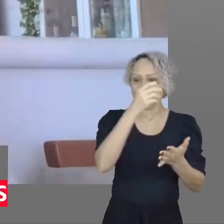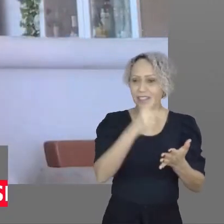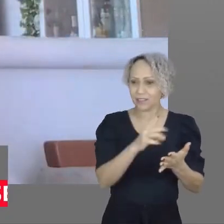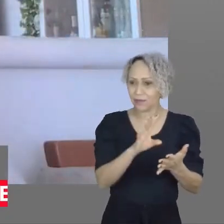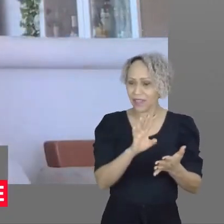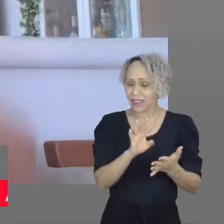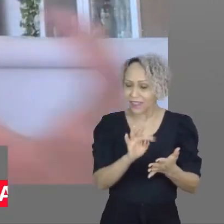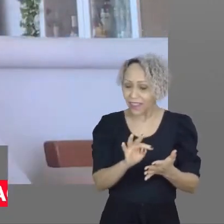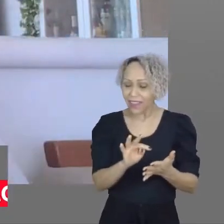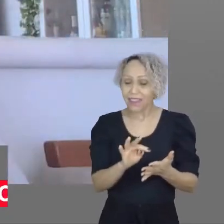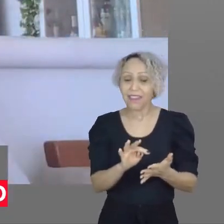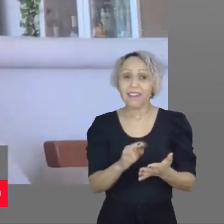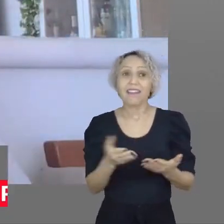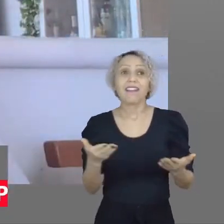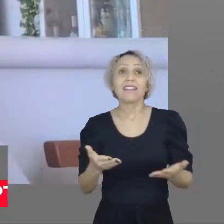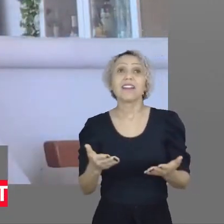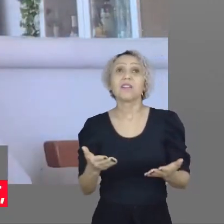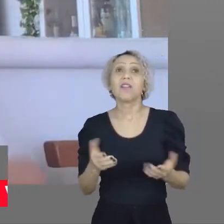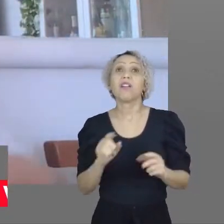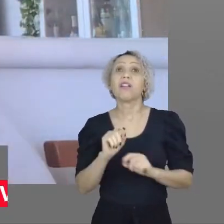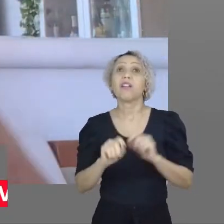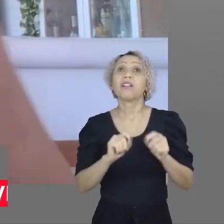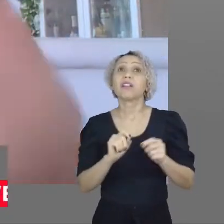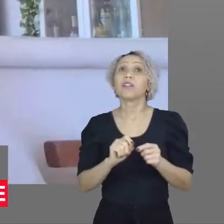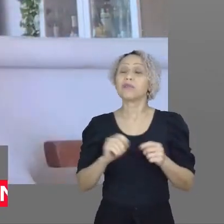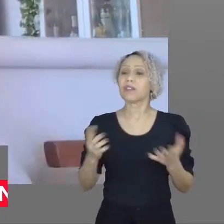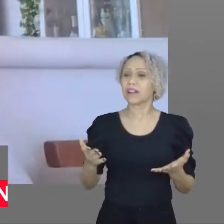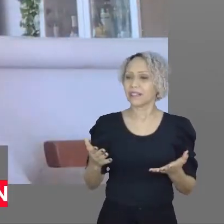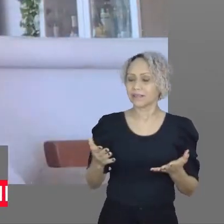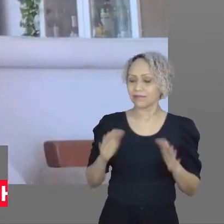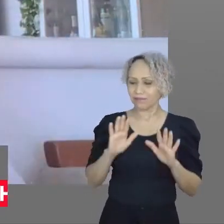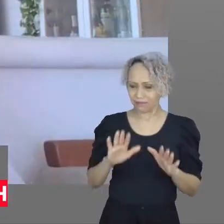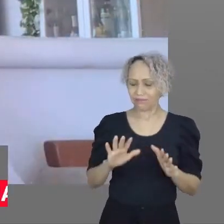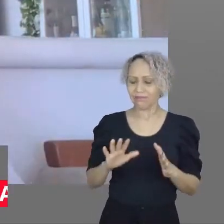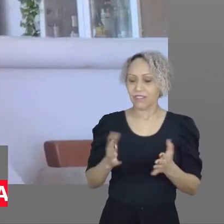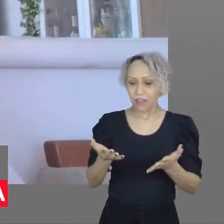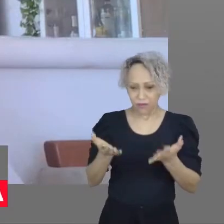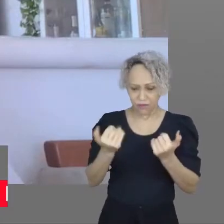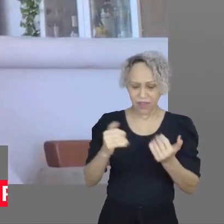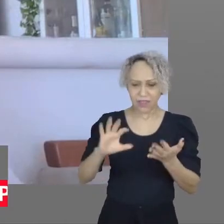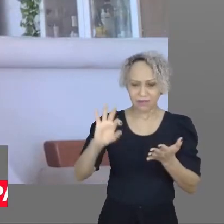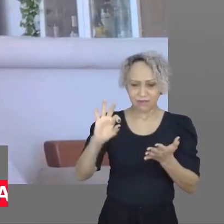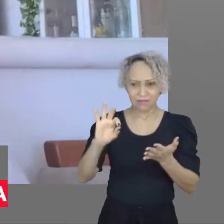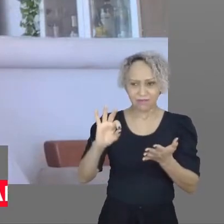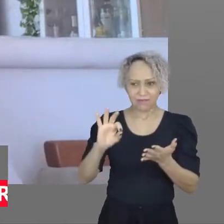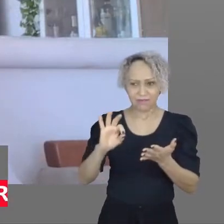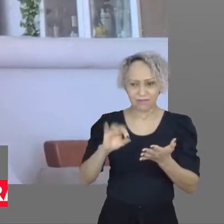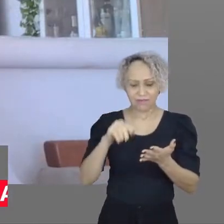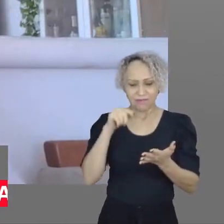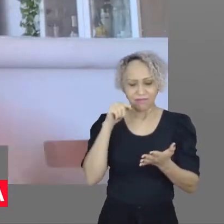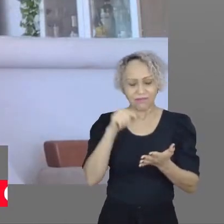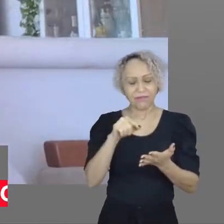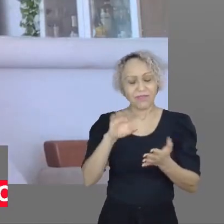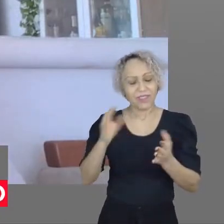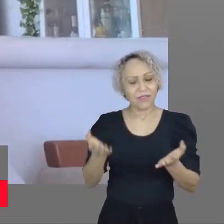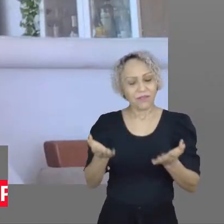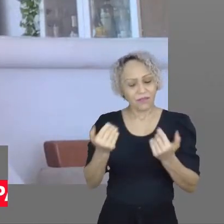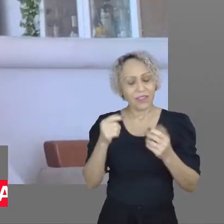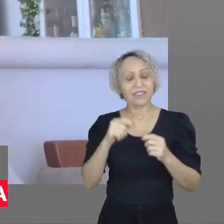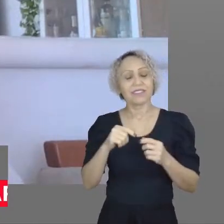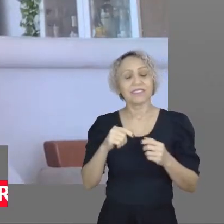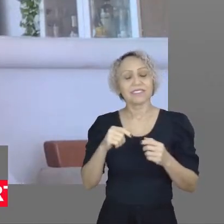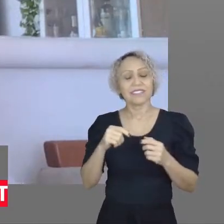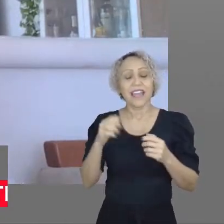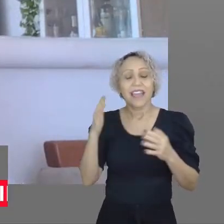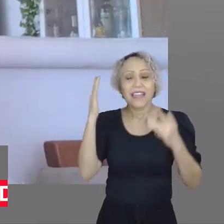formação, vem construir sonhos e dar concretude a esse projeto tão lindo do nosso partido, do nosso